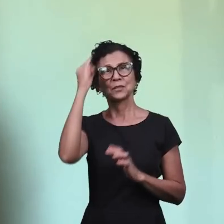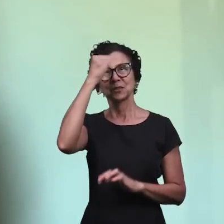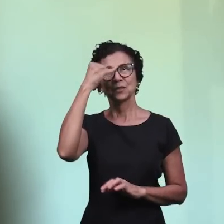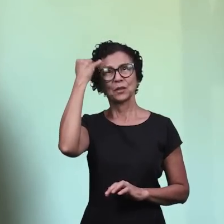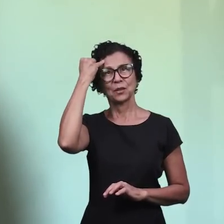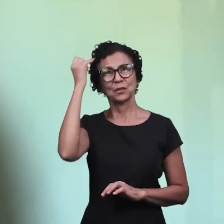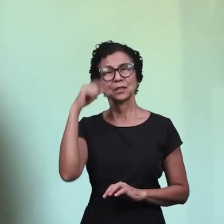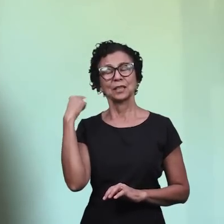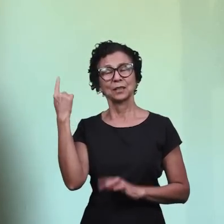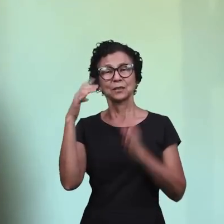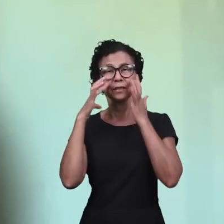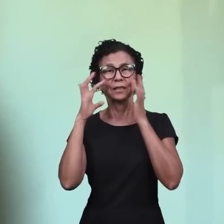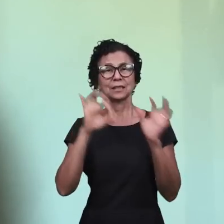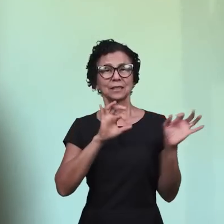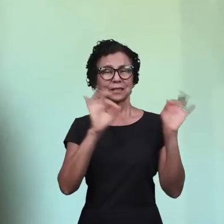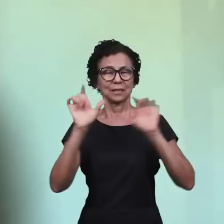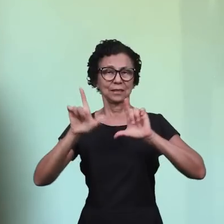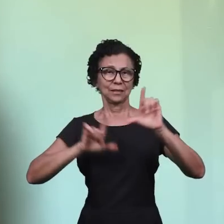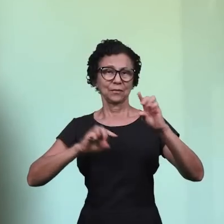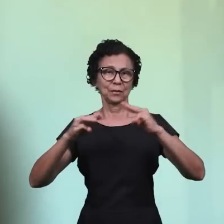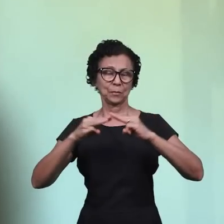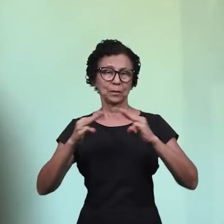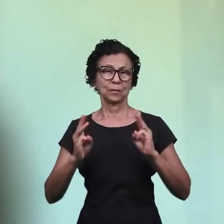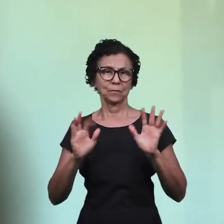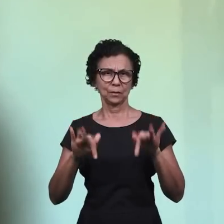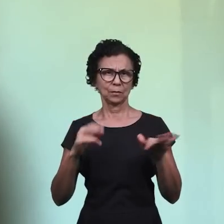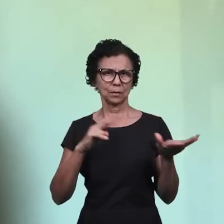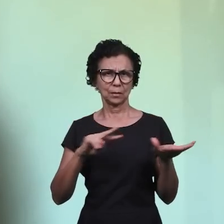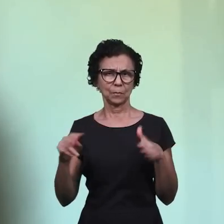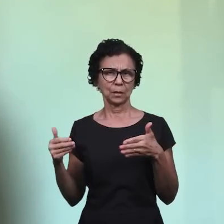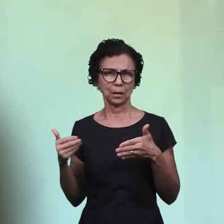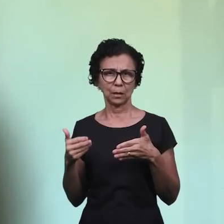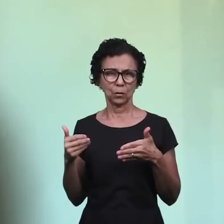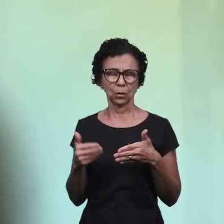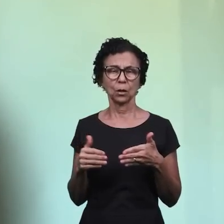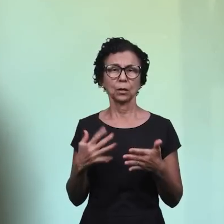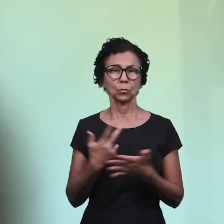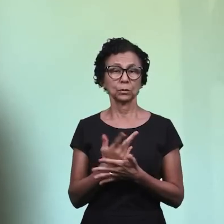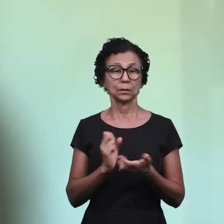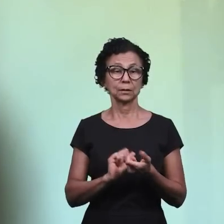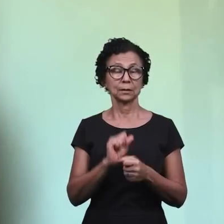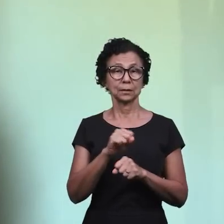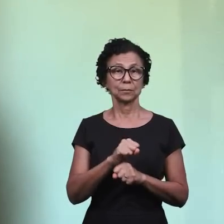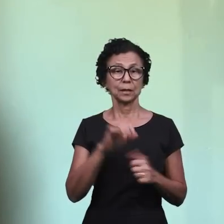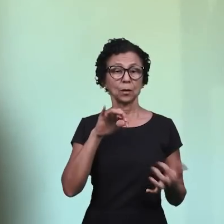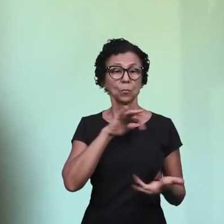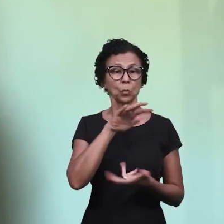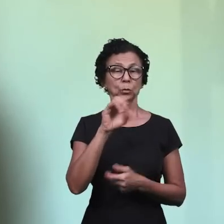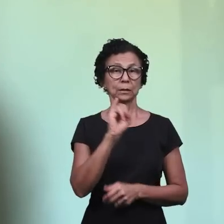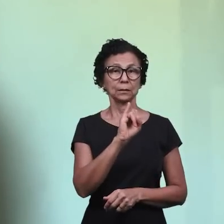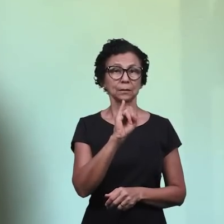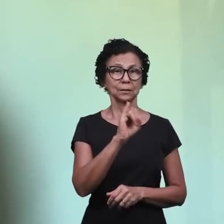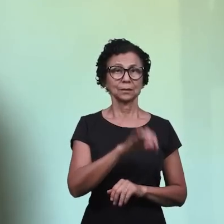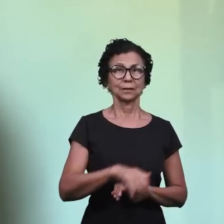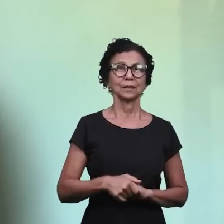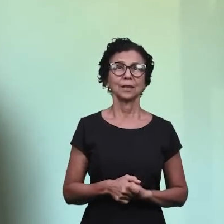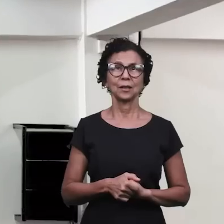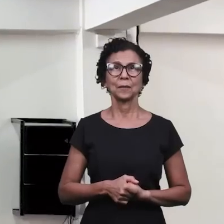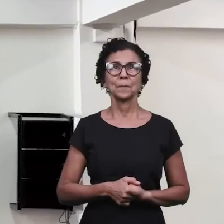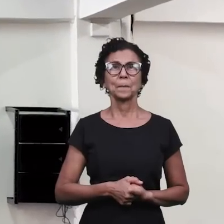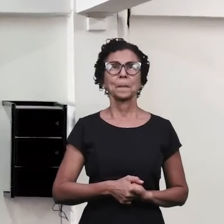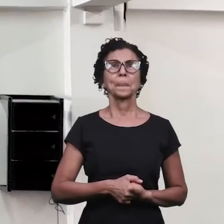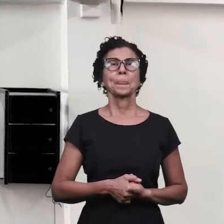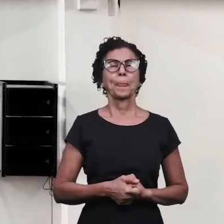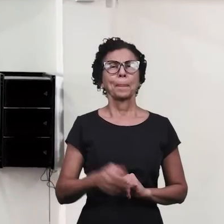Jorge e todos que nos assistem na TV Manaim. Este último final de semana foi realizado o Seminário Internacional com a participação